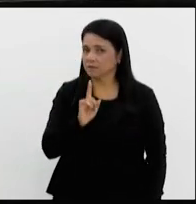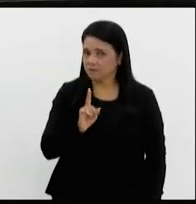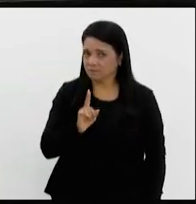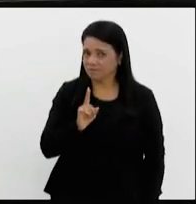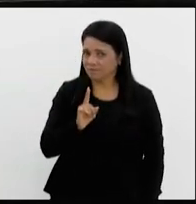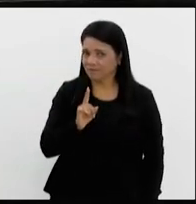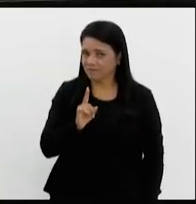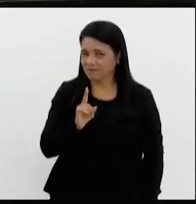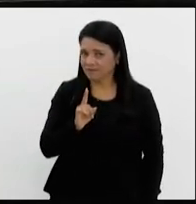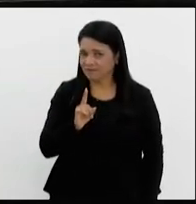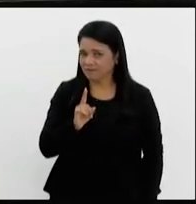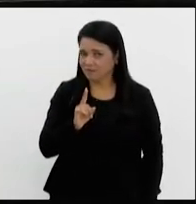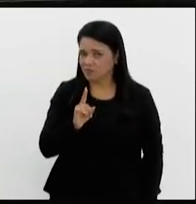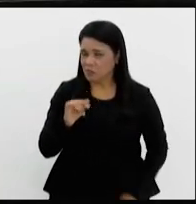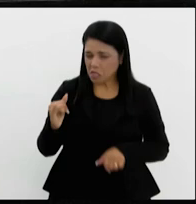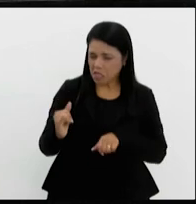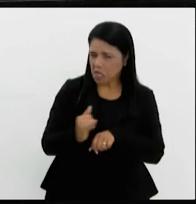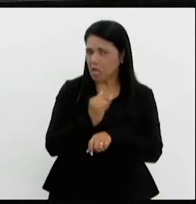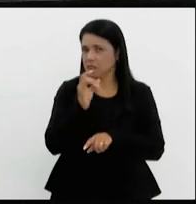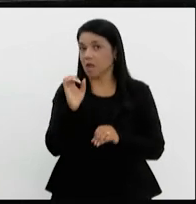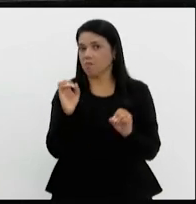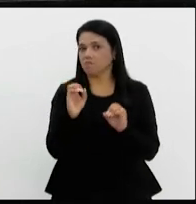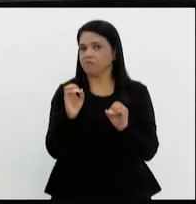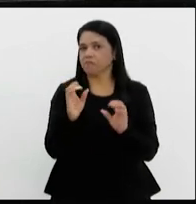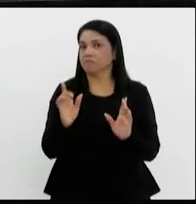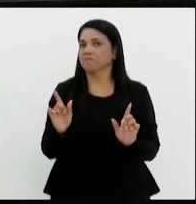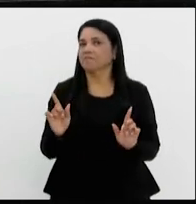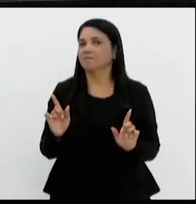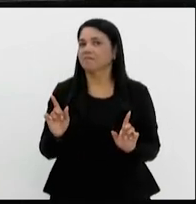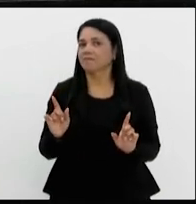vos deixeis enganar.